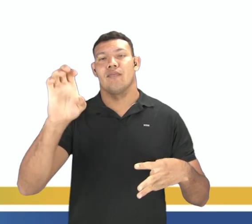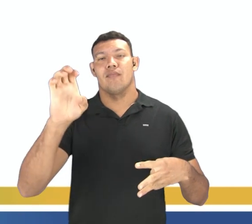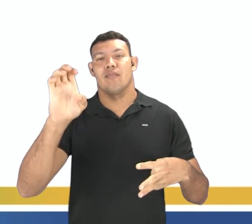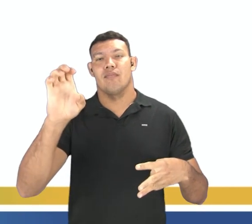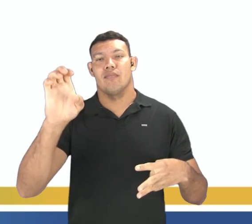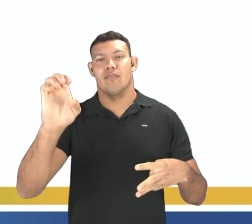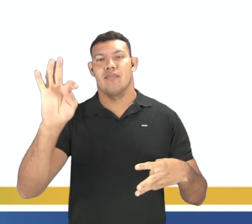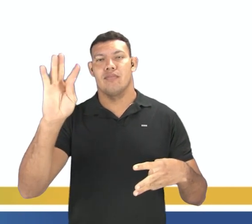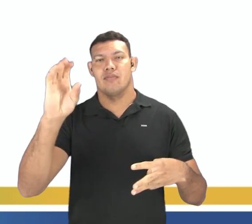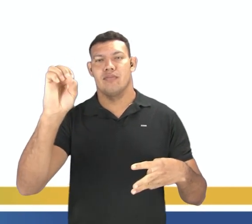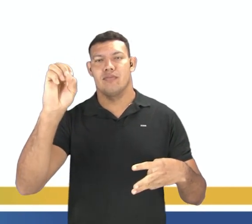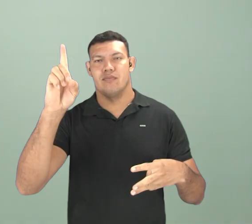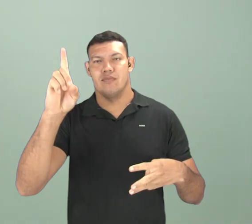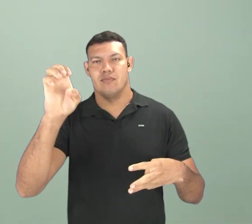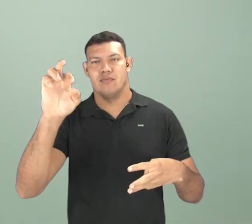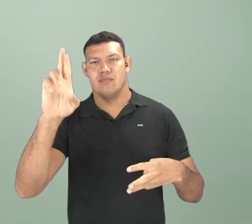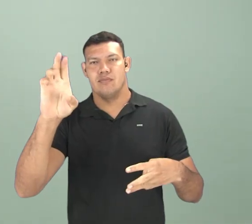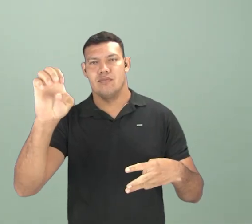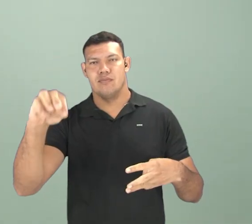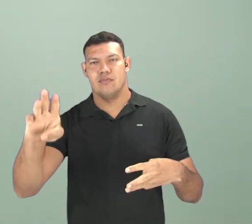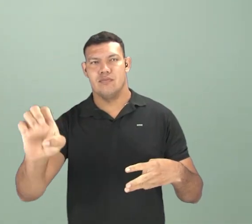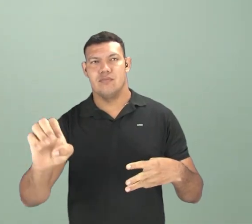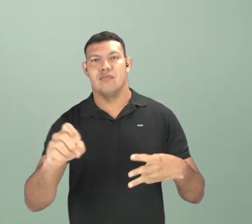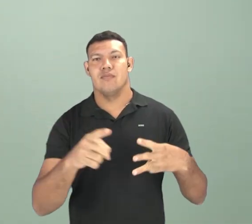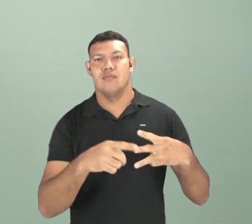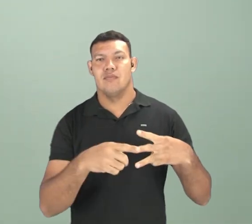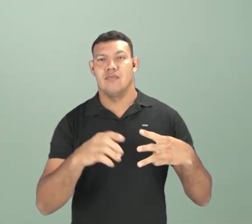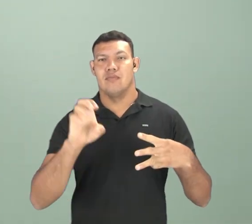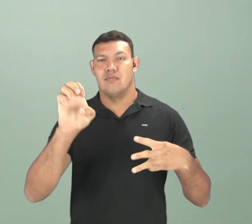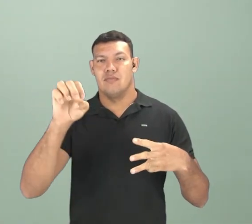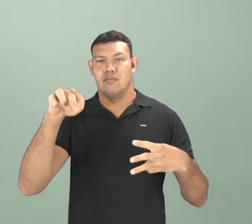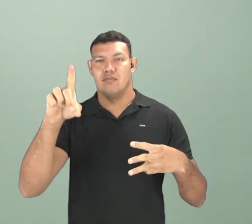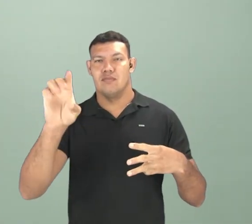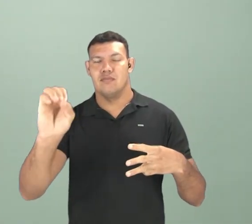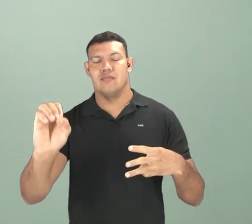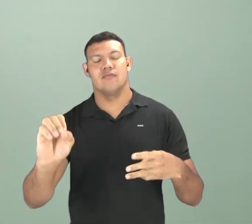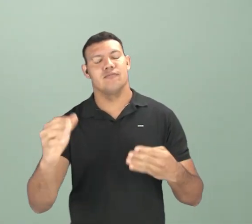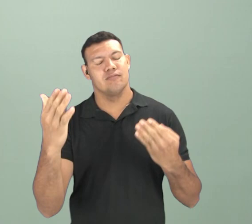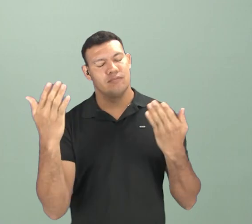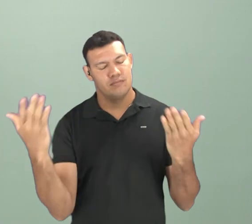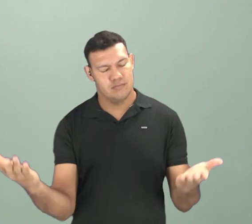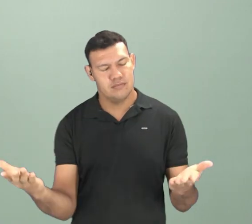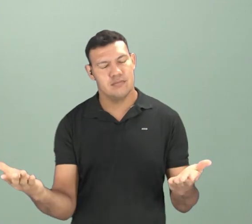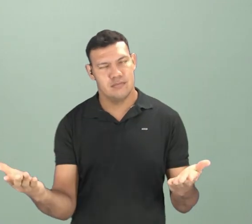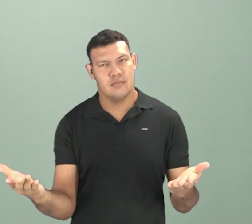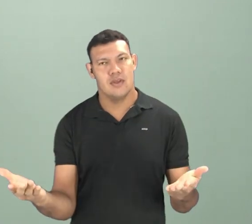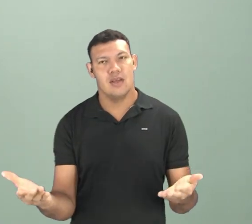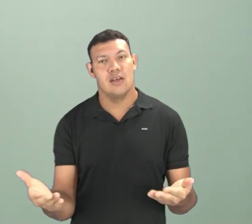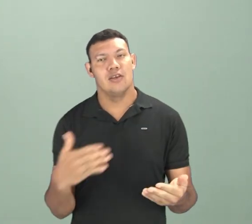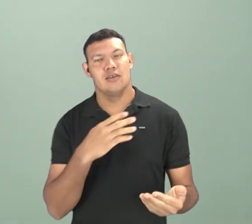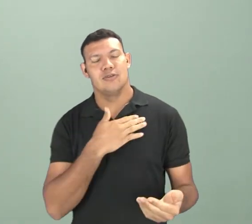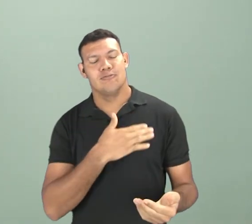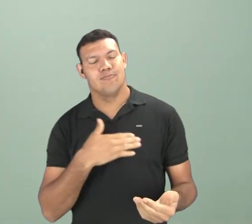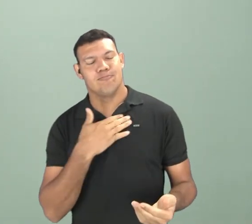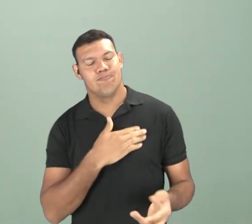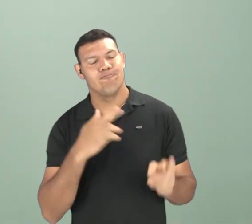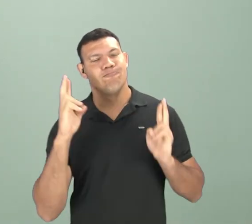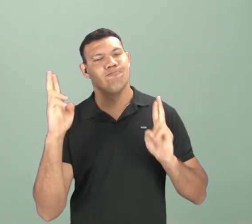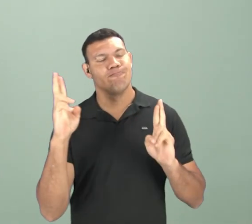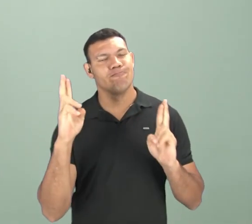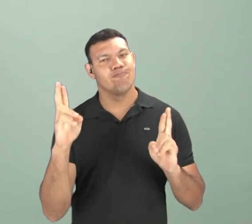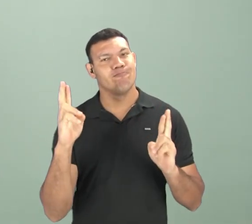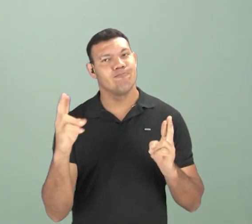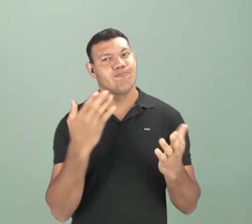que são formados durante a fase de gastrulação. Então é isso, espero que vocês tenham gostado da aula. Acesse a